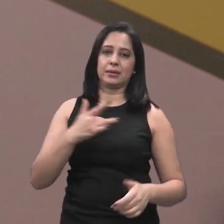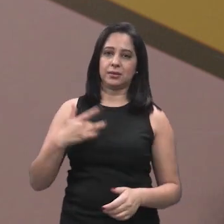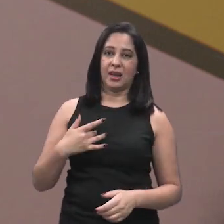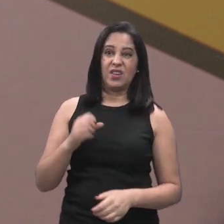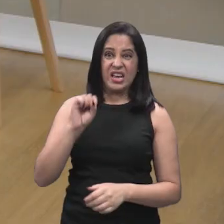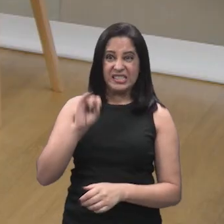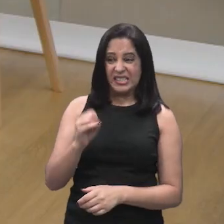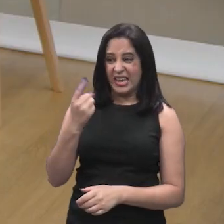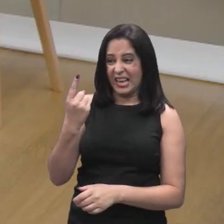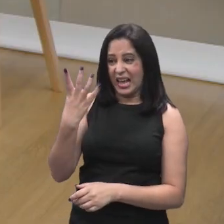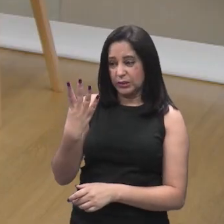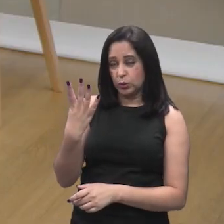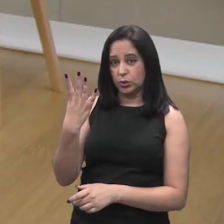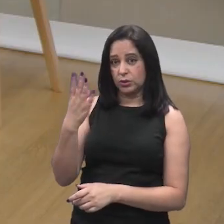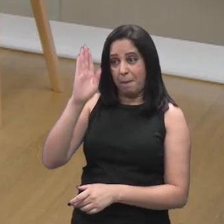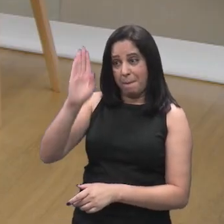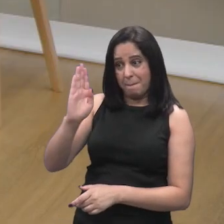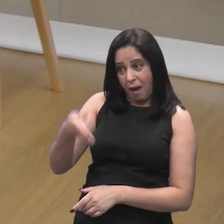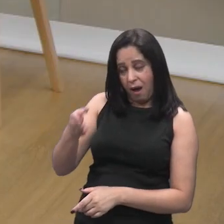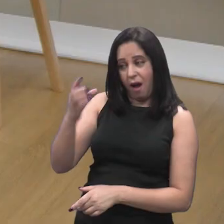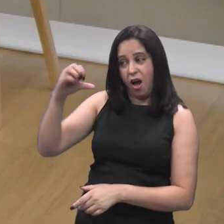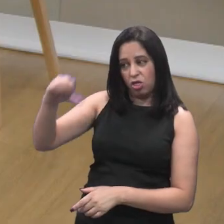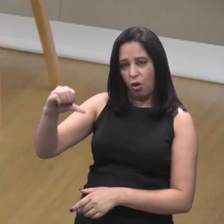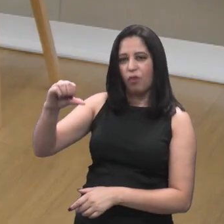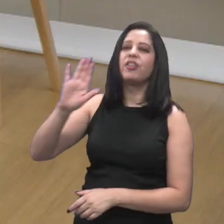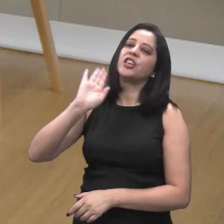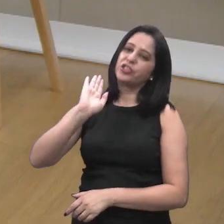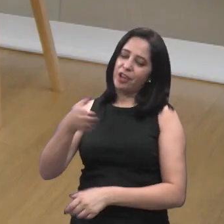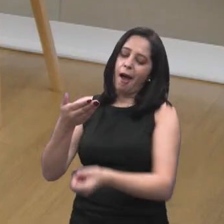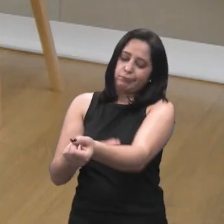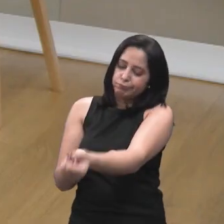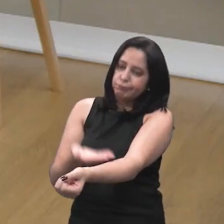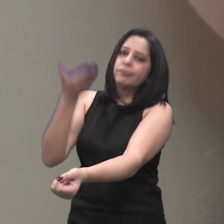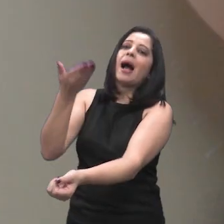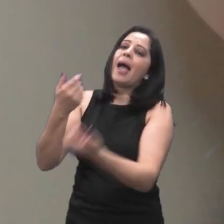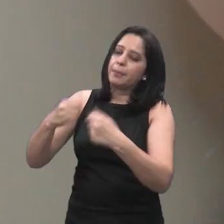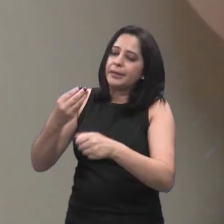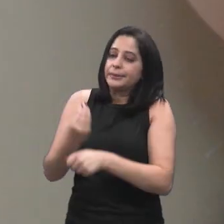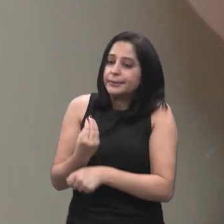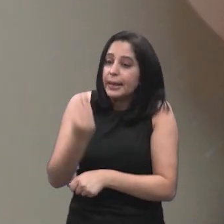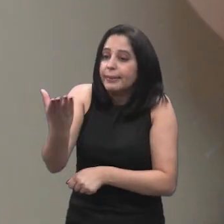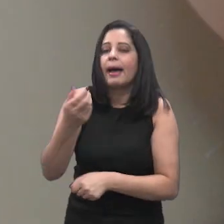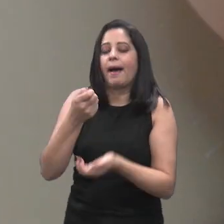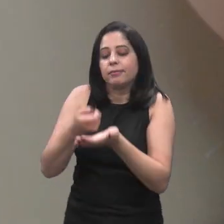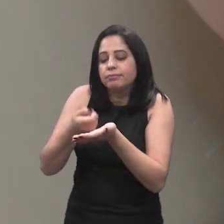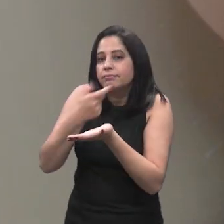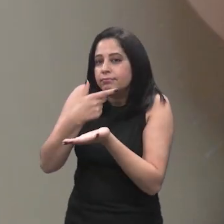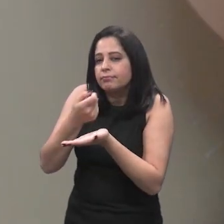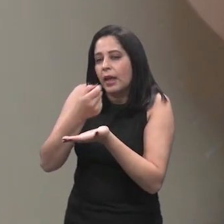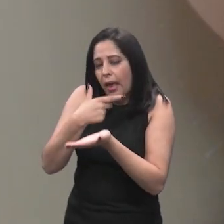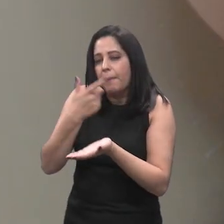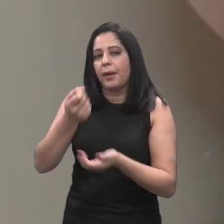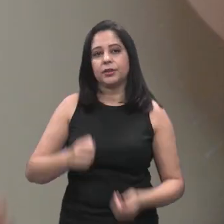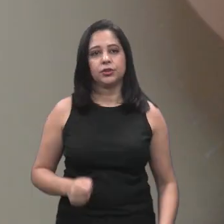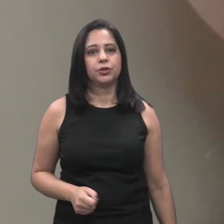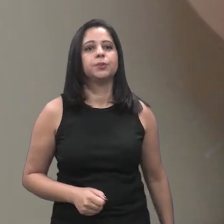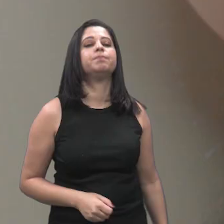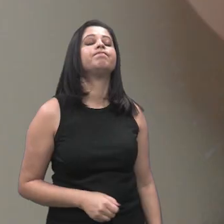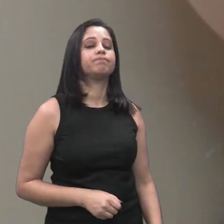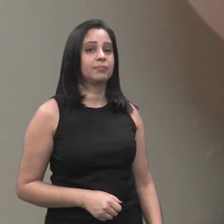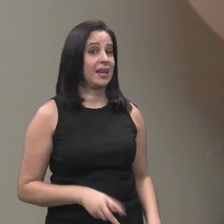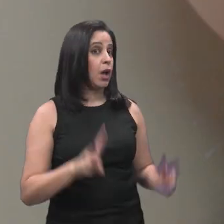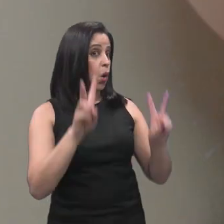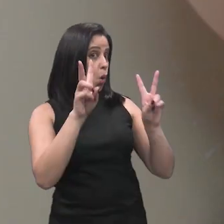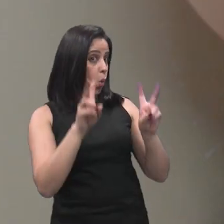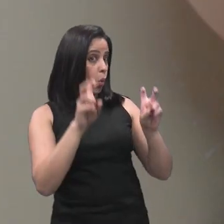medicação. E, doutora, a gente está falando sobre os hábitos, né, que não tem como, ali para prevenção e para quem já tem,